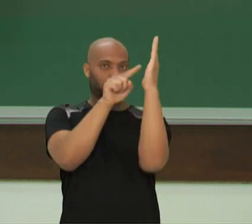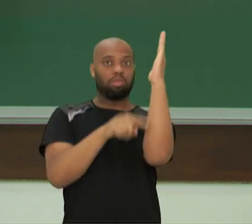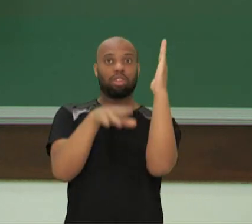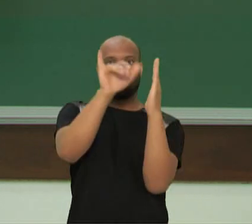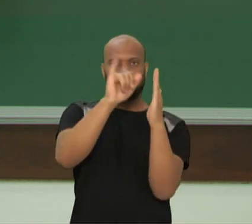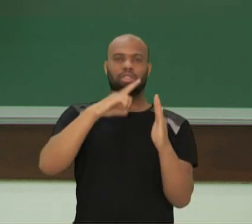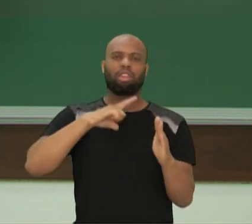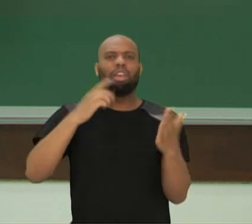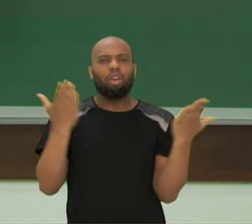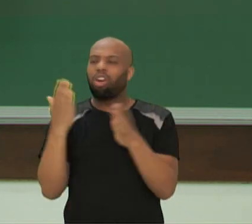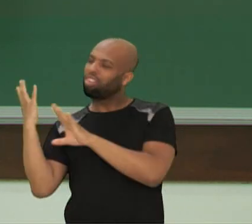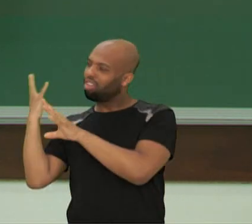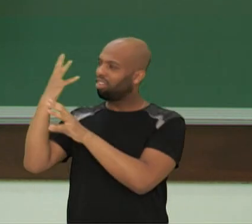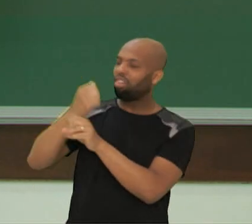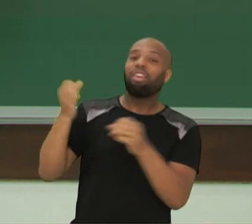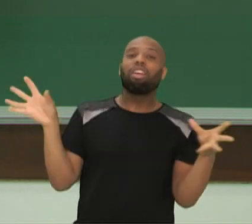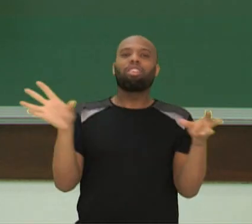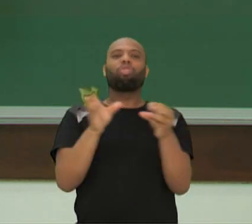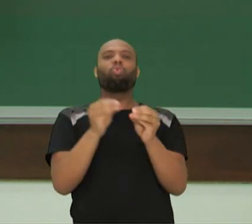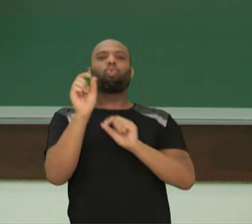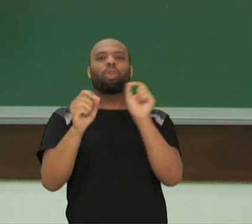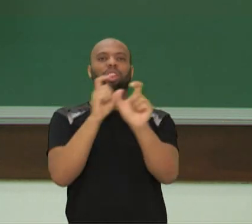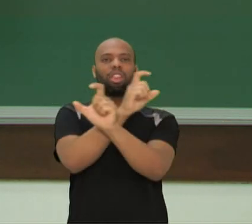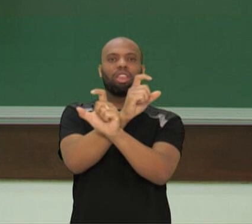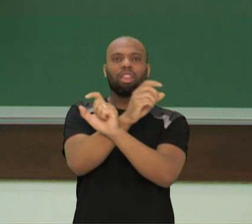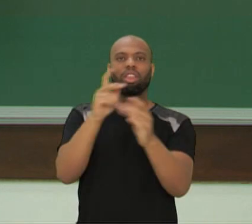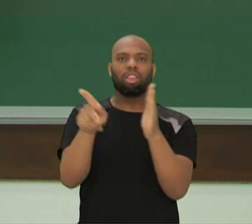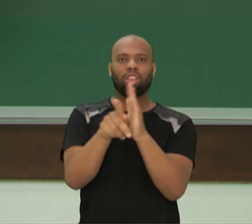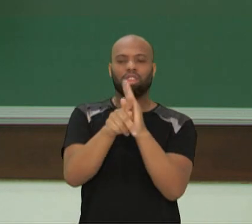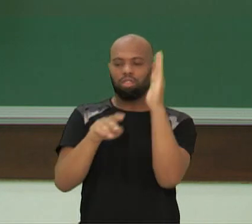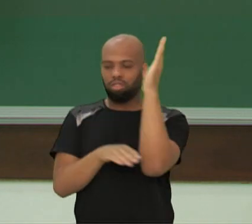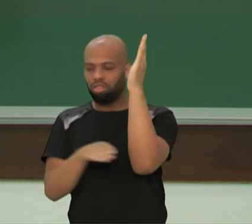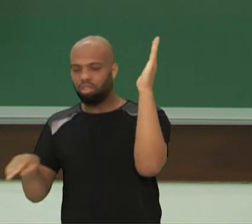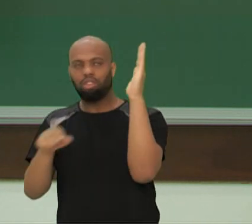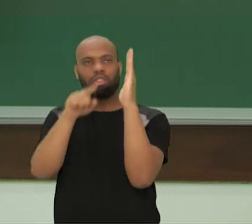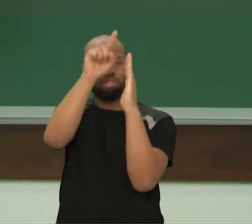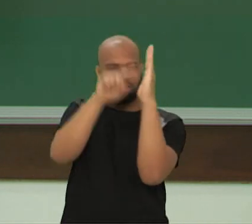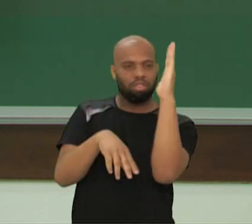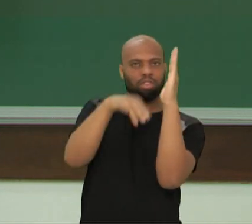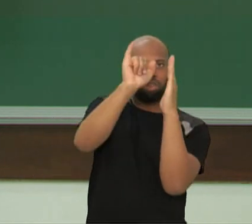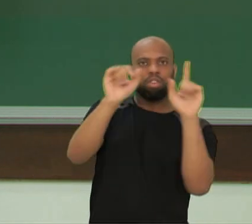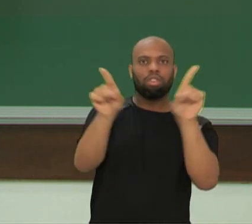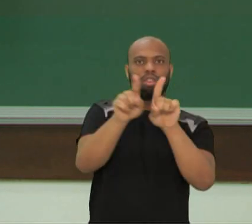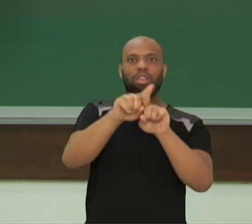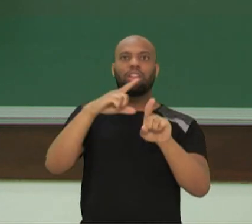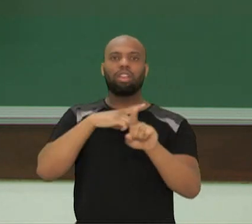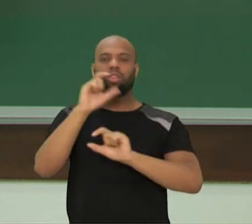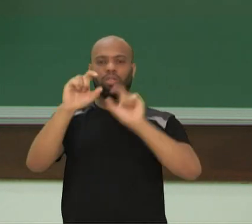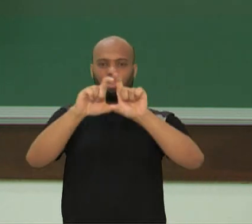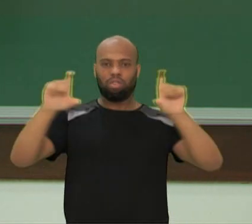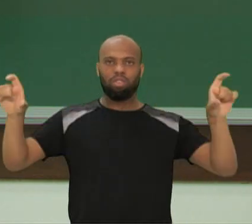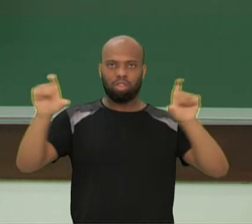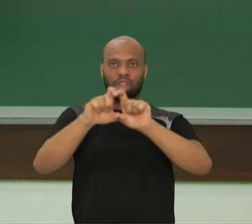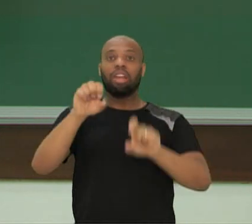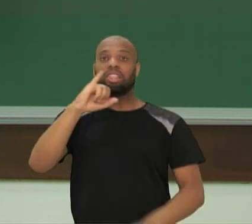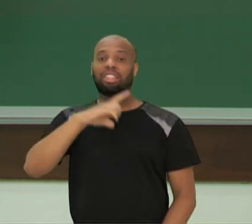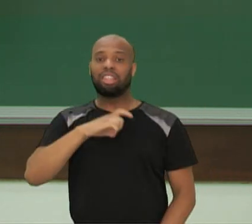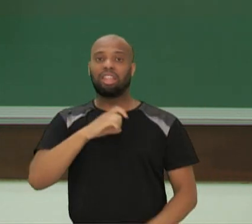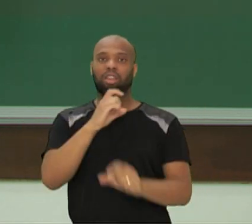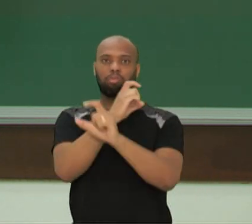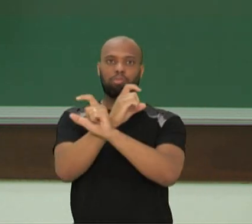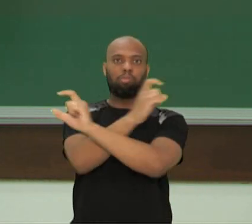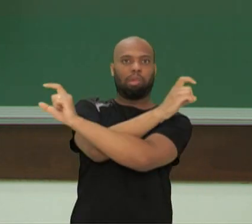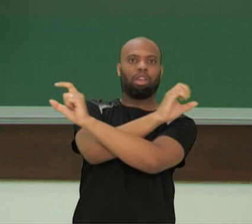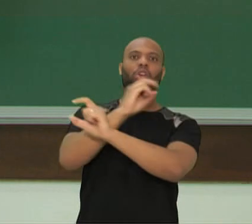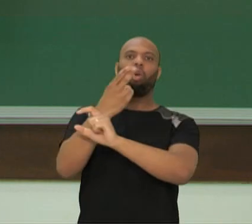elementos, das equações de hipérbole com focos nos eixos coordenados e das equações das hipérboles com eixo, que estão sobre